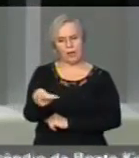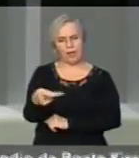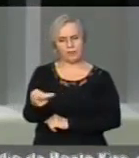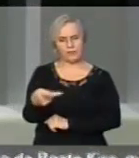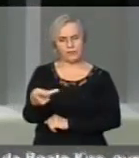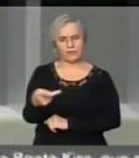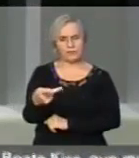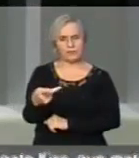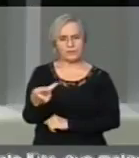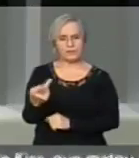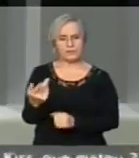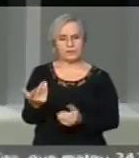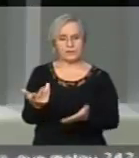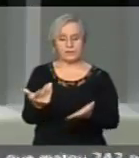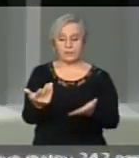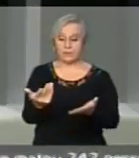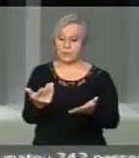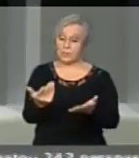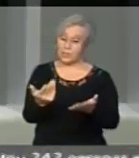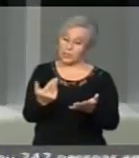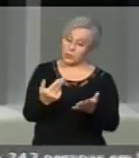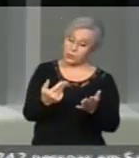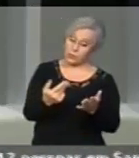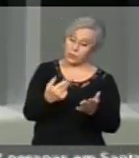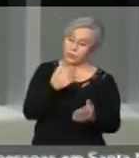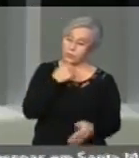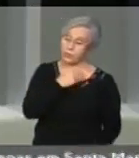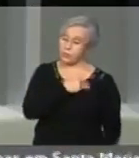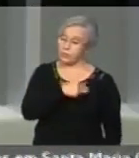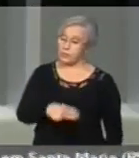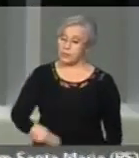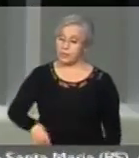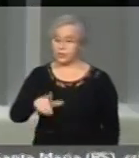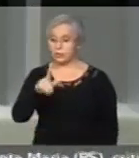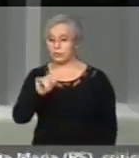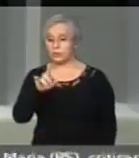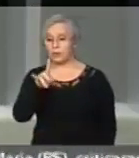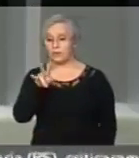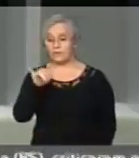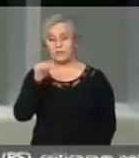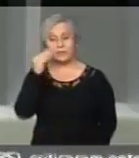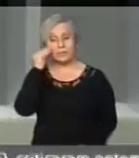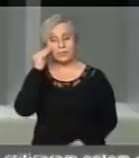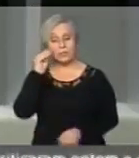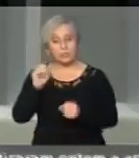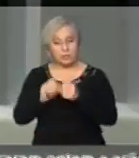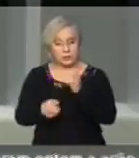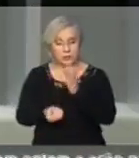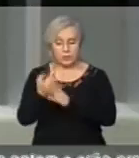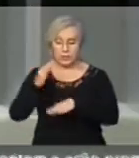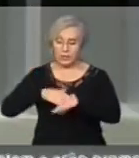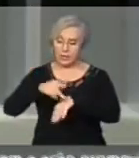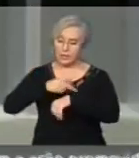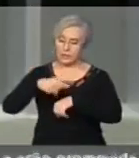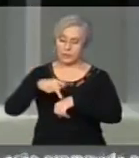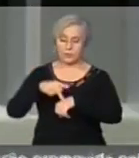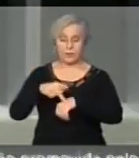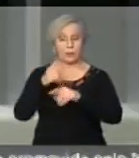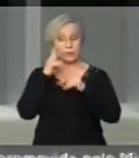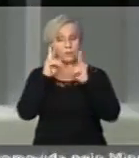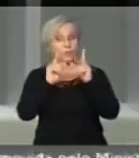elitista que o ministro Levy tenta implementar no país. Vejam o que Sua Excelência